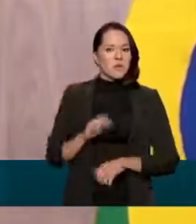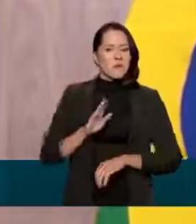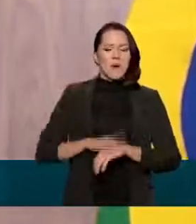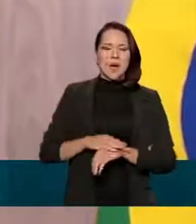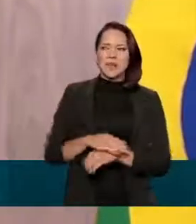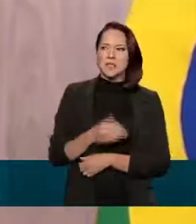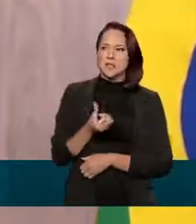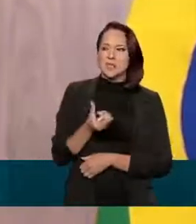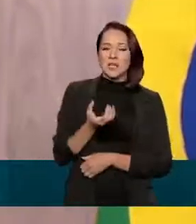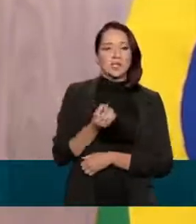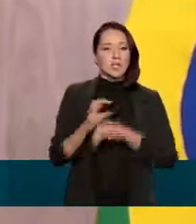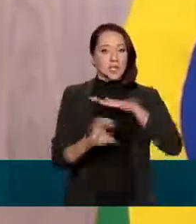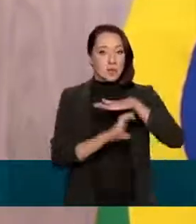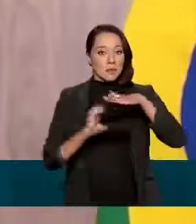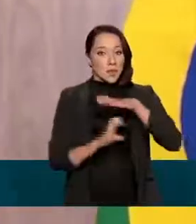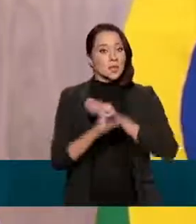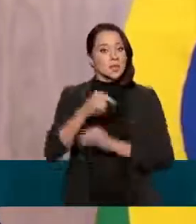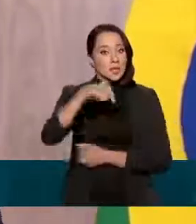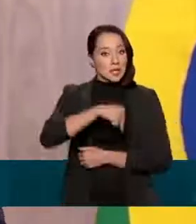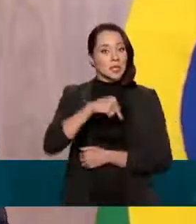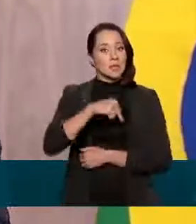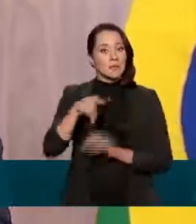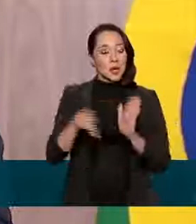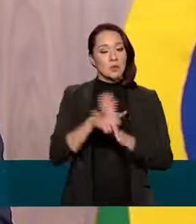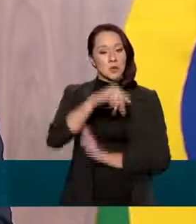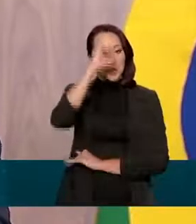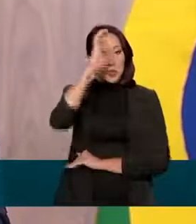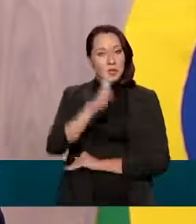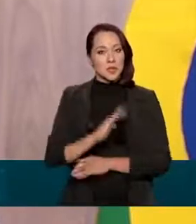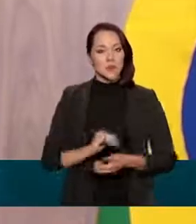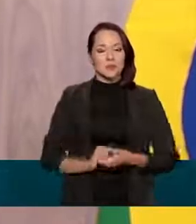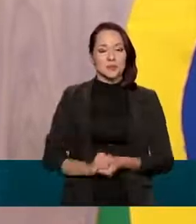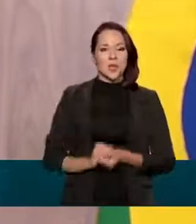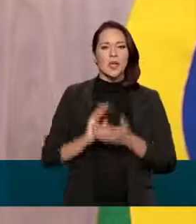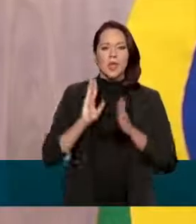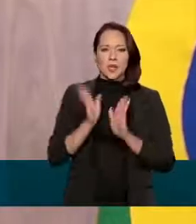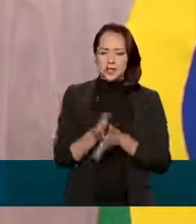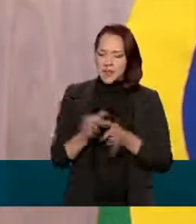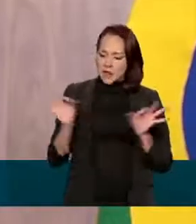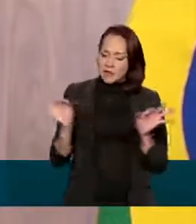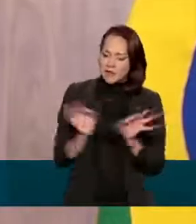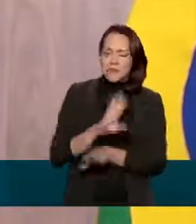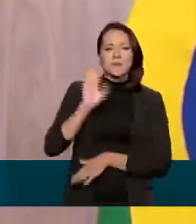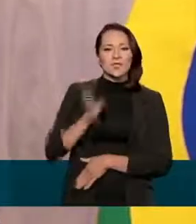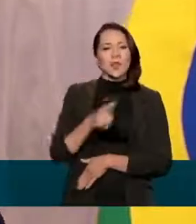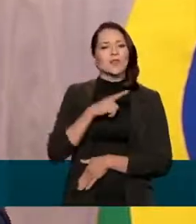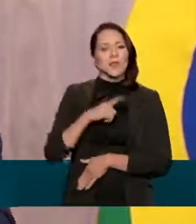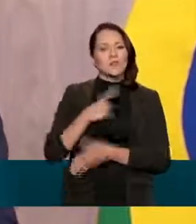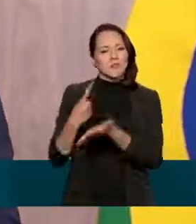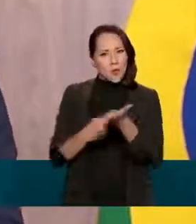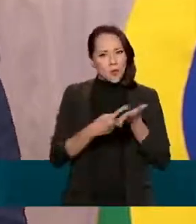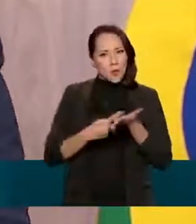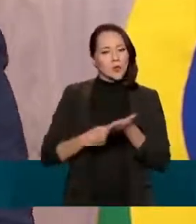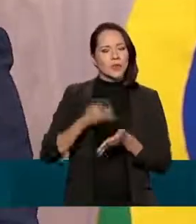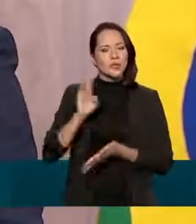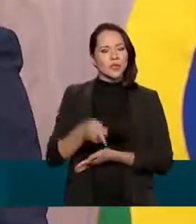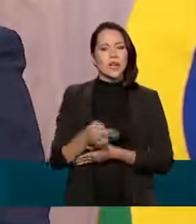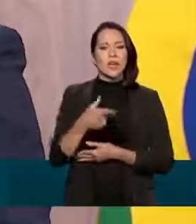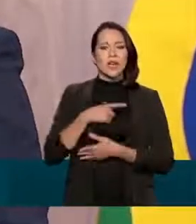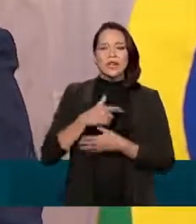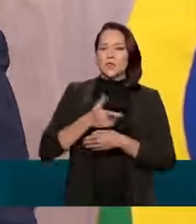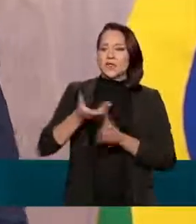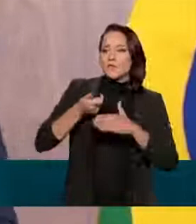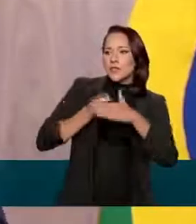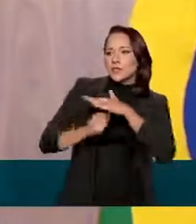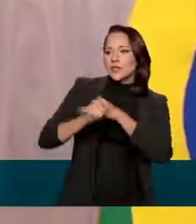60 empresários do Brasil e já material de saúde a compromissos de invertir en